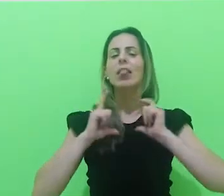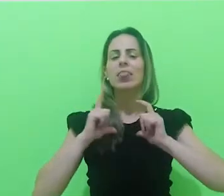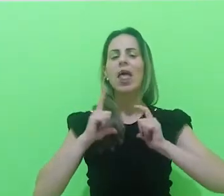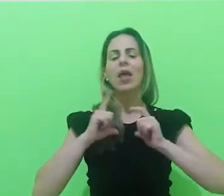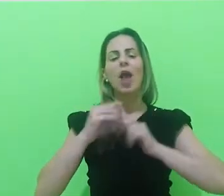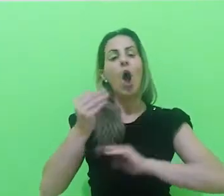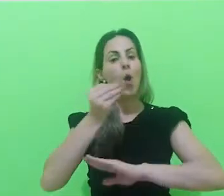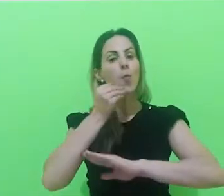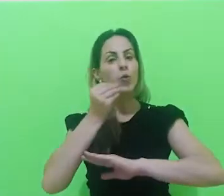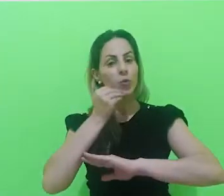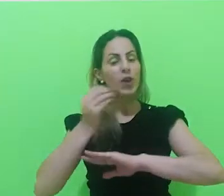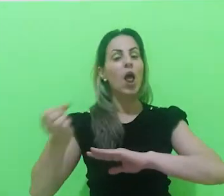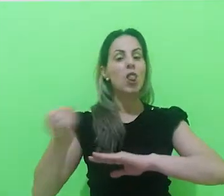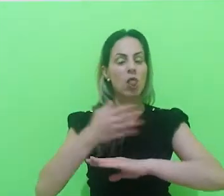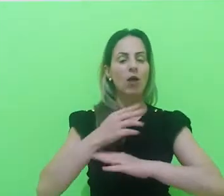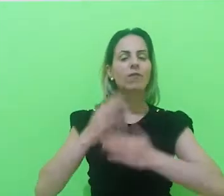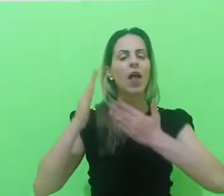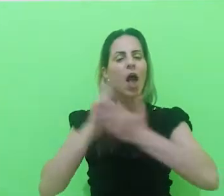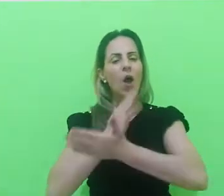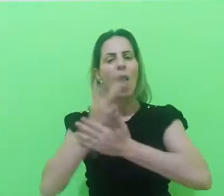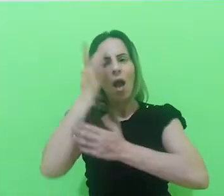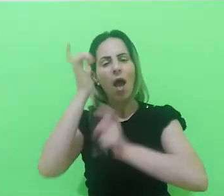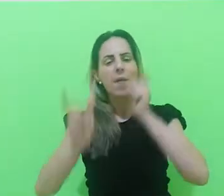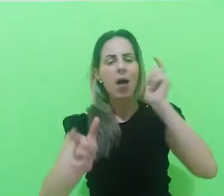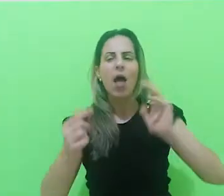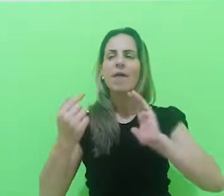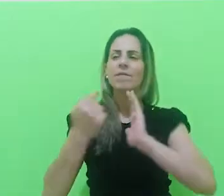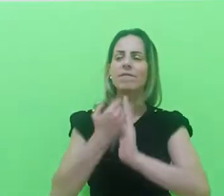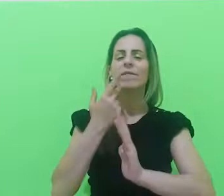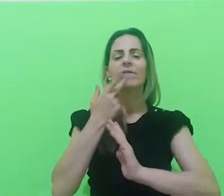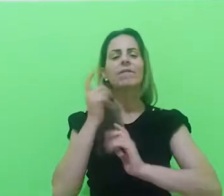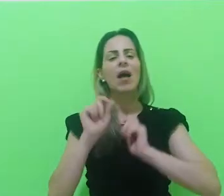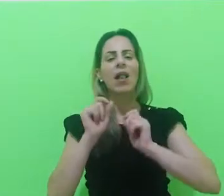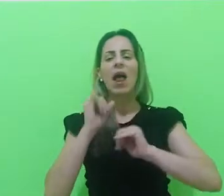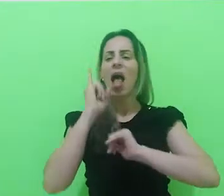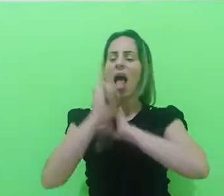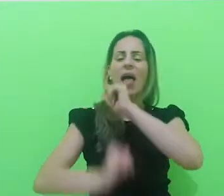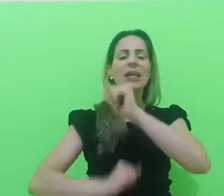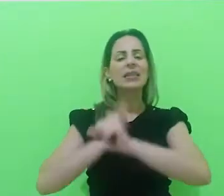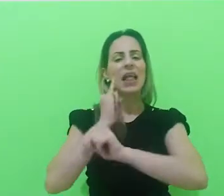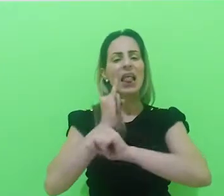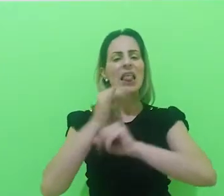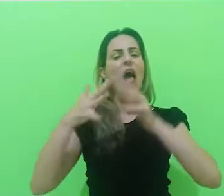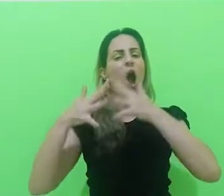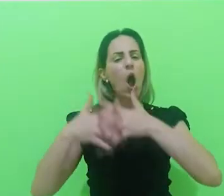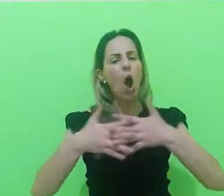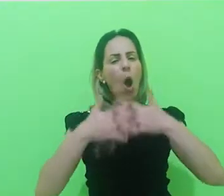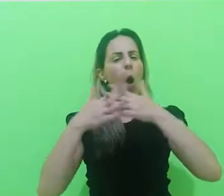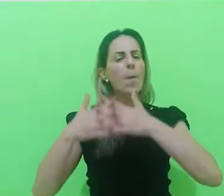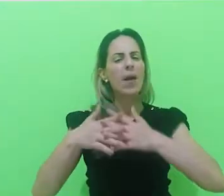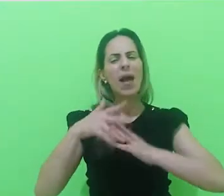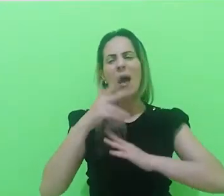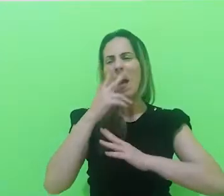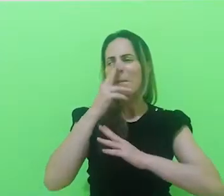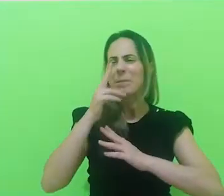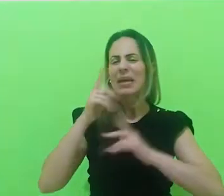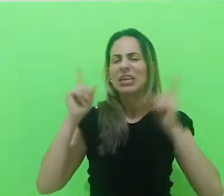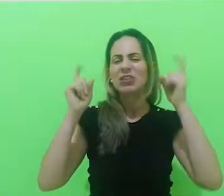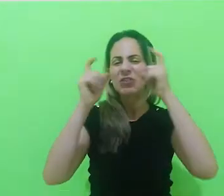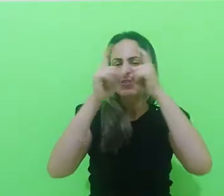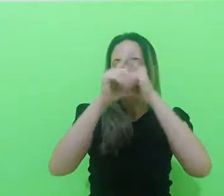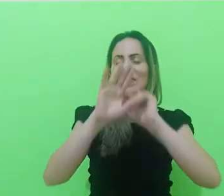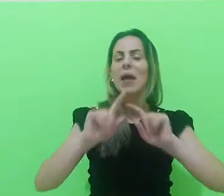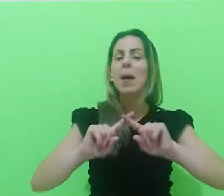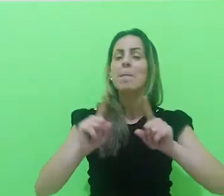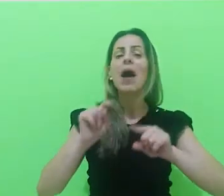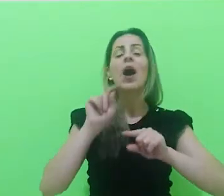algumas oportunidades. Algumas pessoas comentam, mas a internet é meio complicada, isso parece meio difícil para mim, mas é tudo